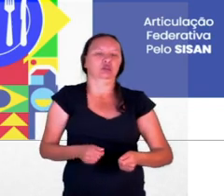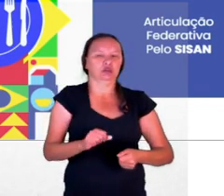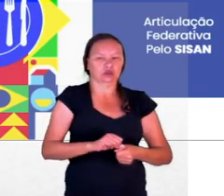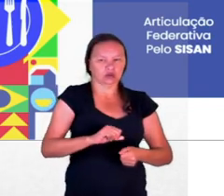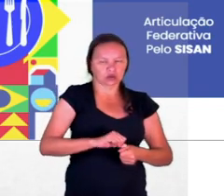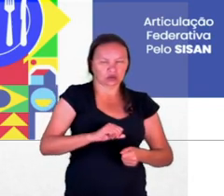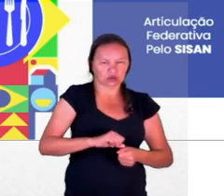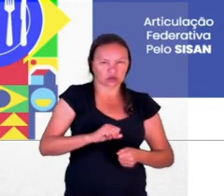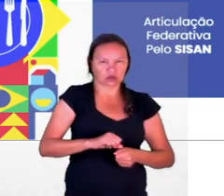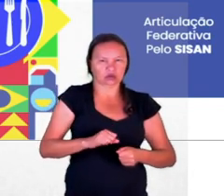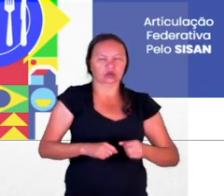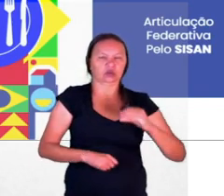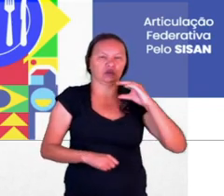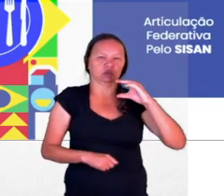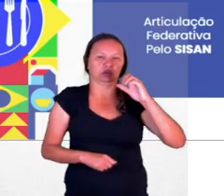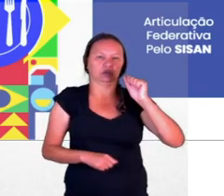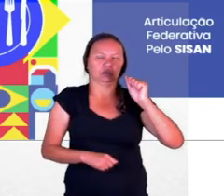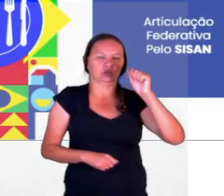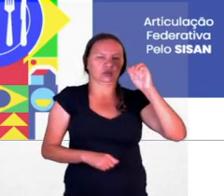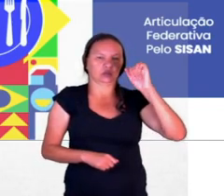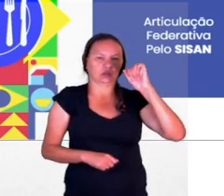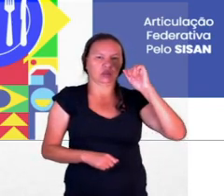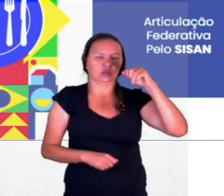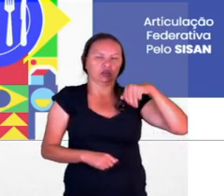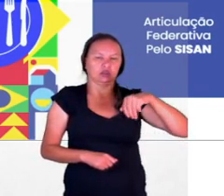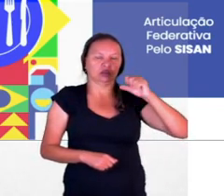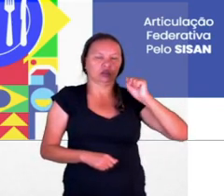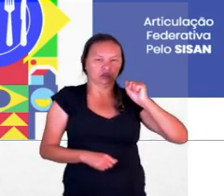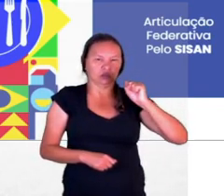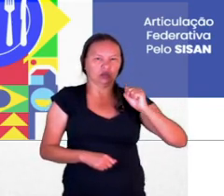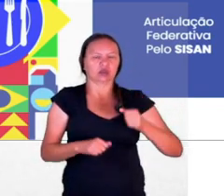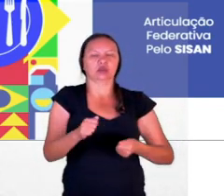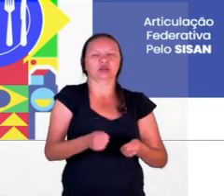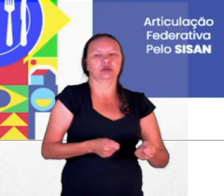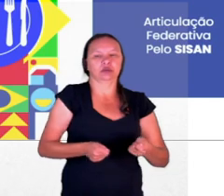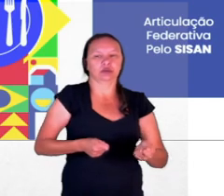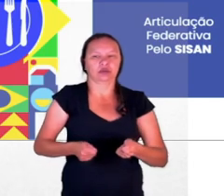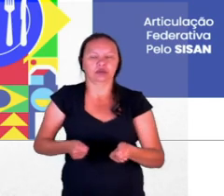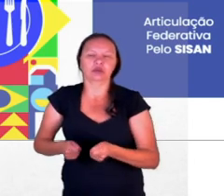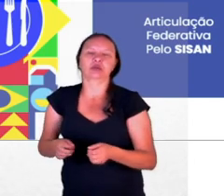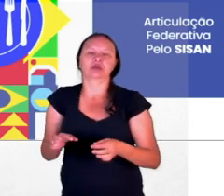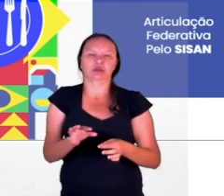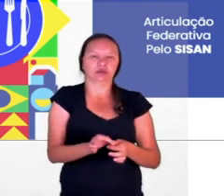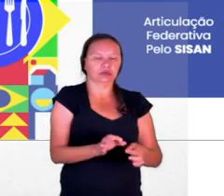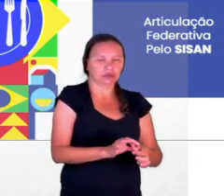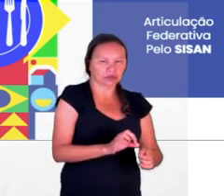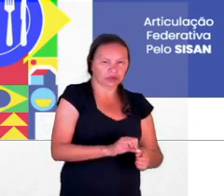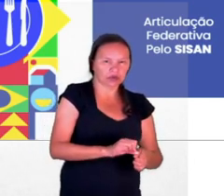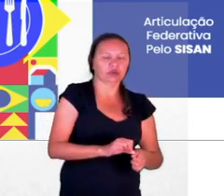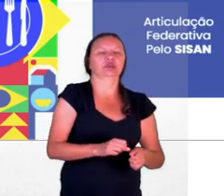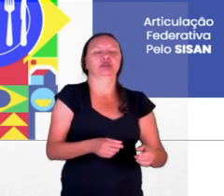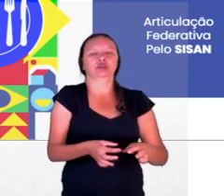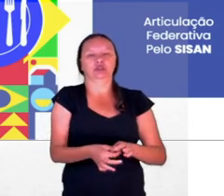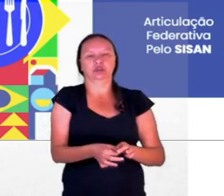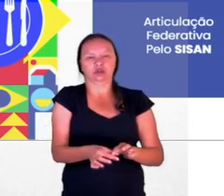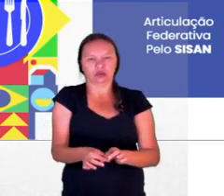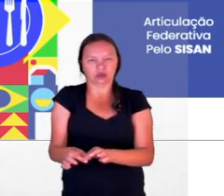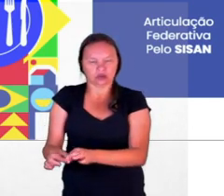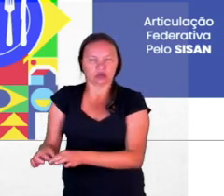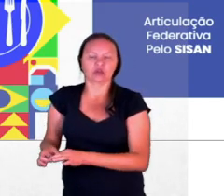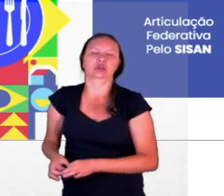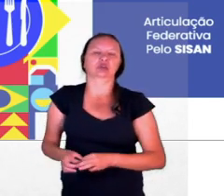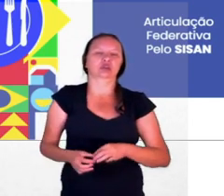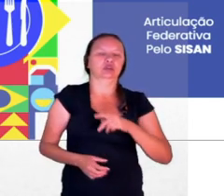da kaisan Para justamente monitorar as ações e metas do Plano eh trazer os relatórios sobre a execução a